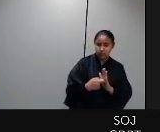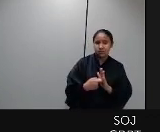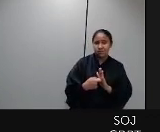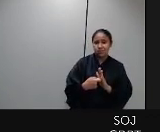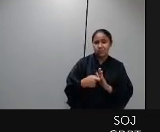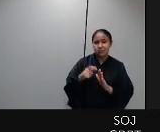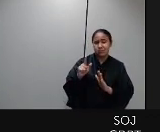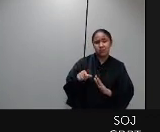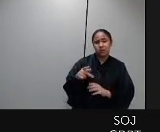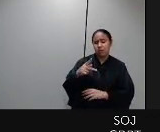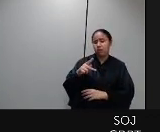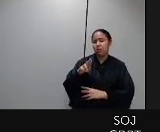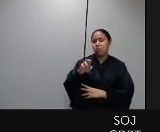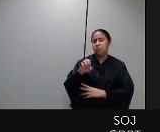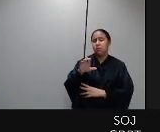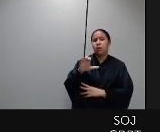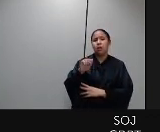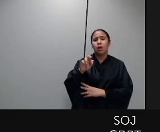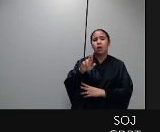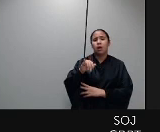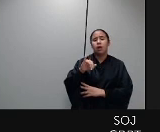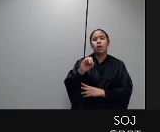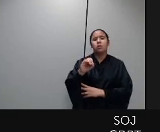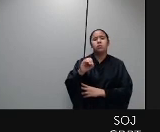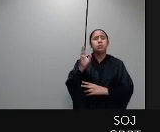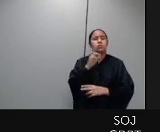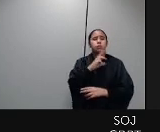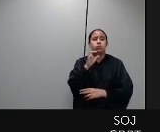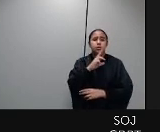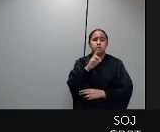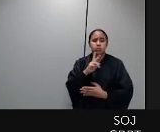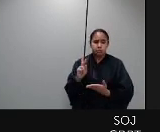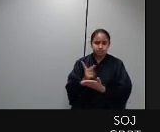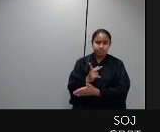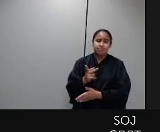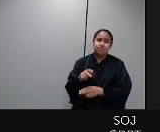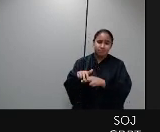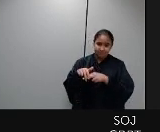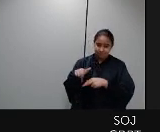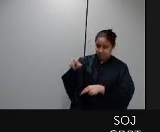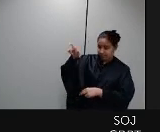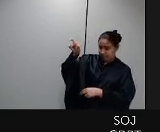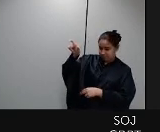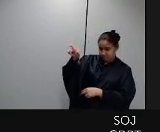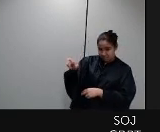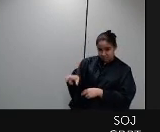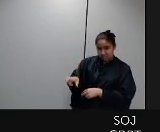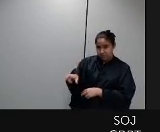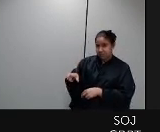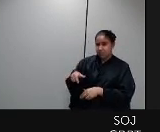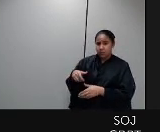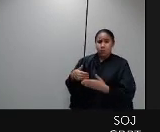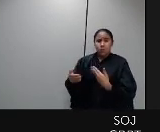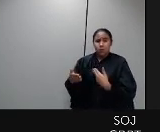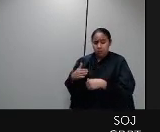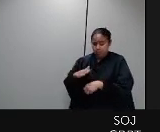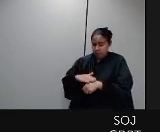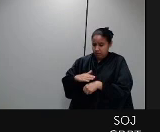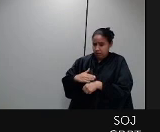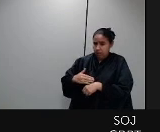precário e por isso sujeito a qualquer tempo nem sujeito a